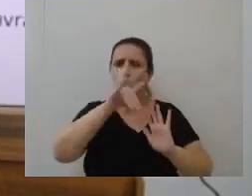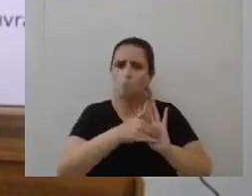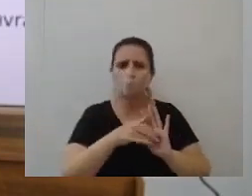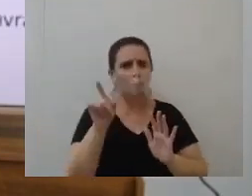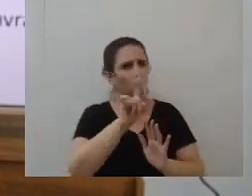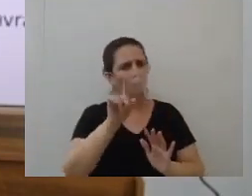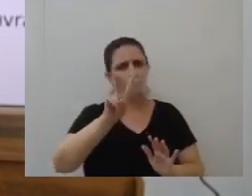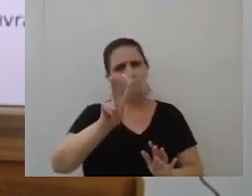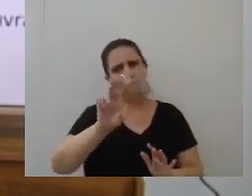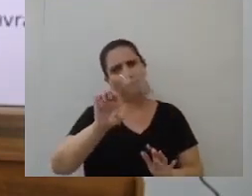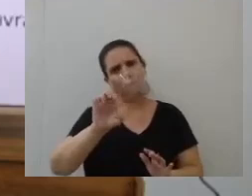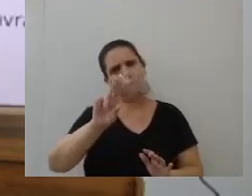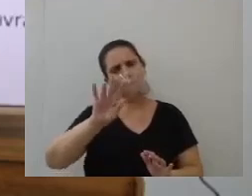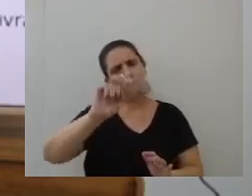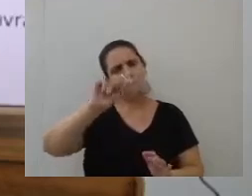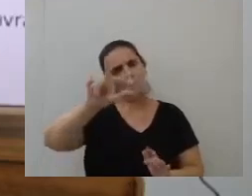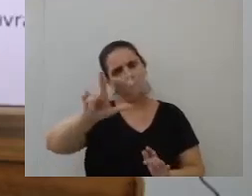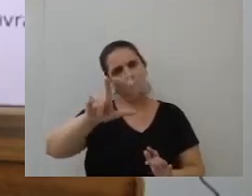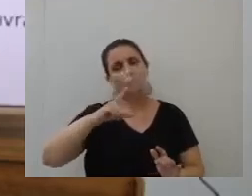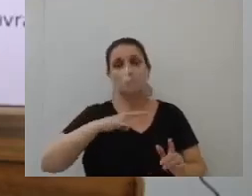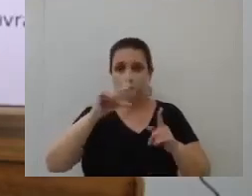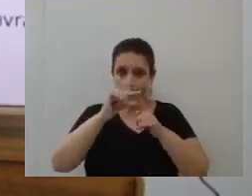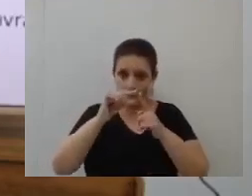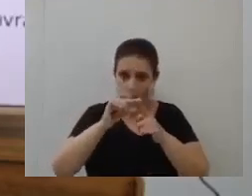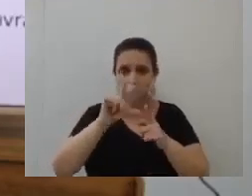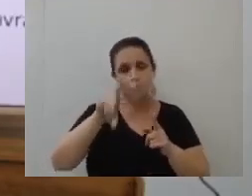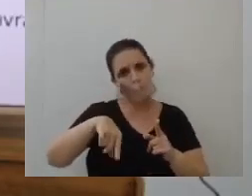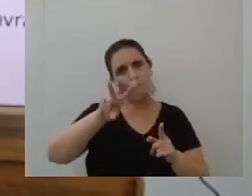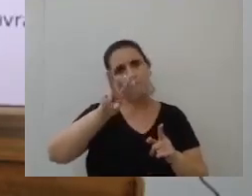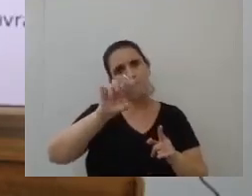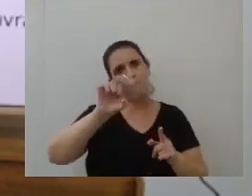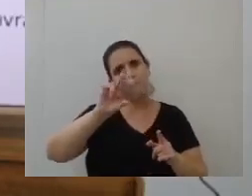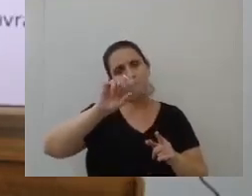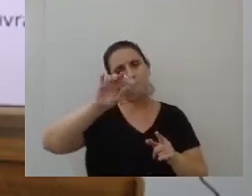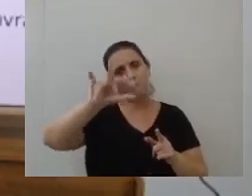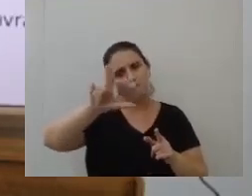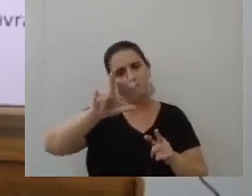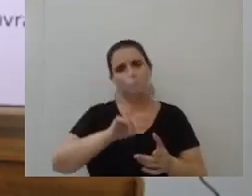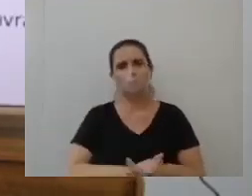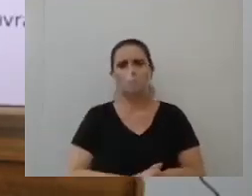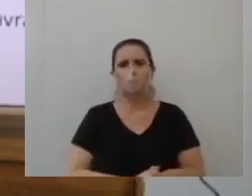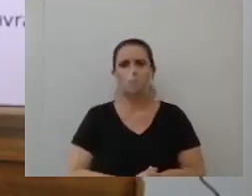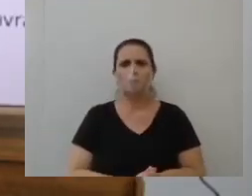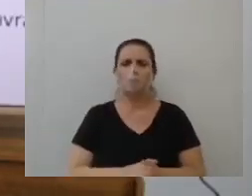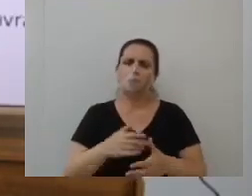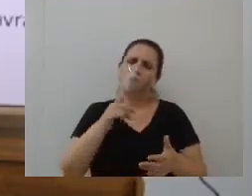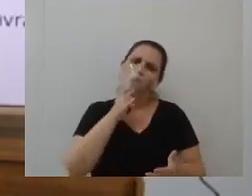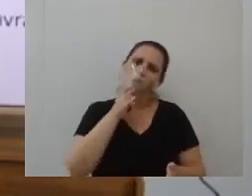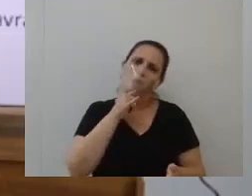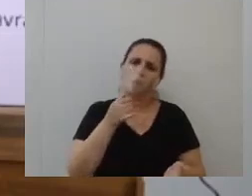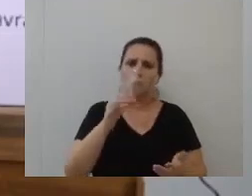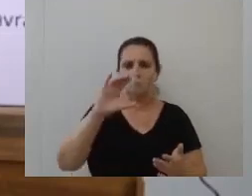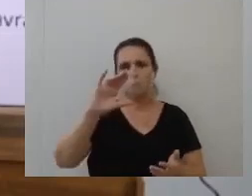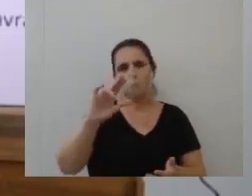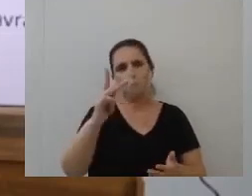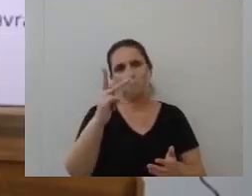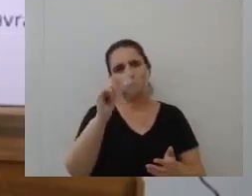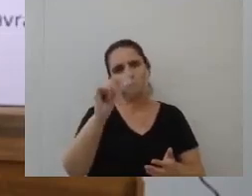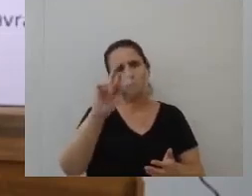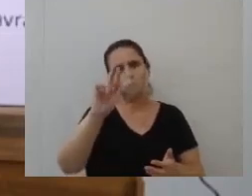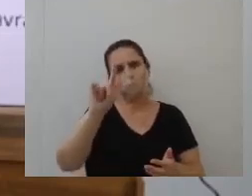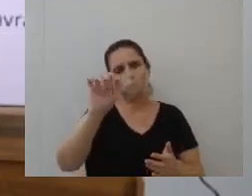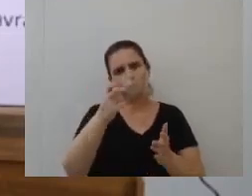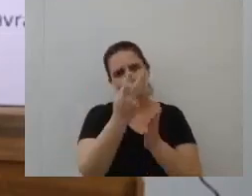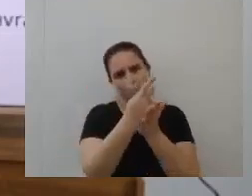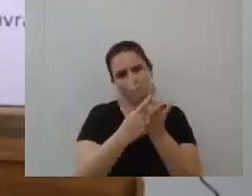texto não verbal. Se tiver palavra, é texto verbal. Ô professor, e como numa charge que nós temos as